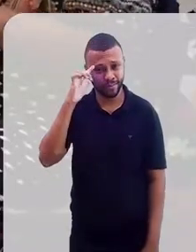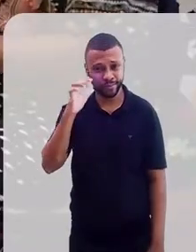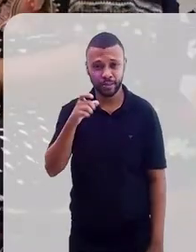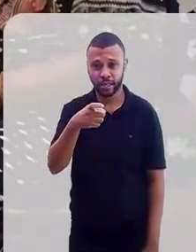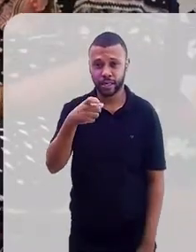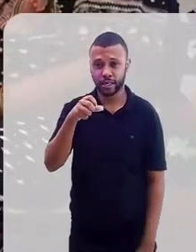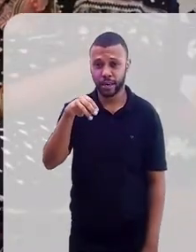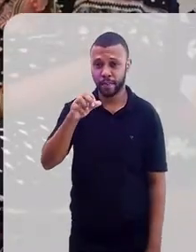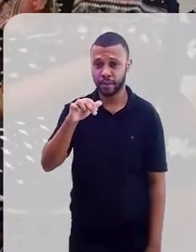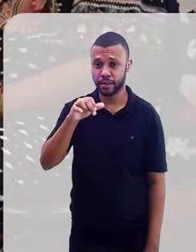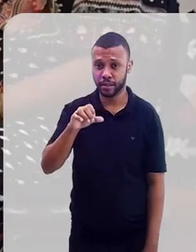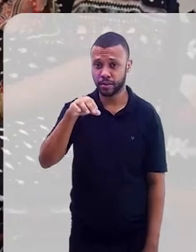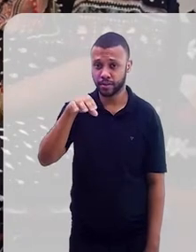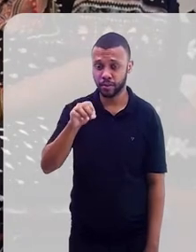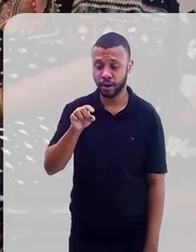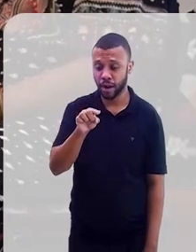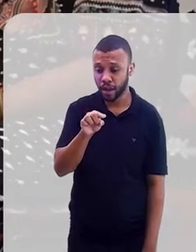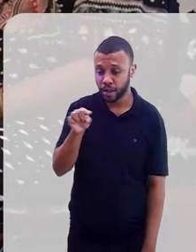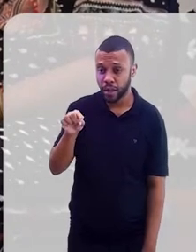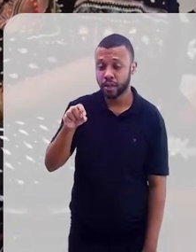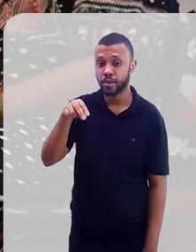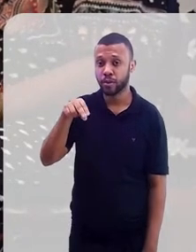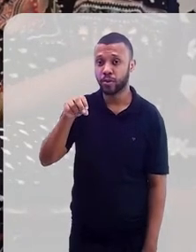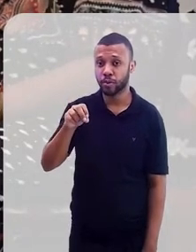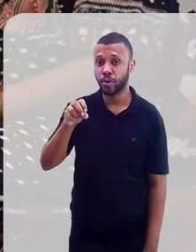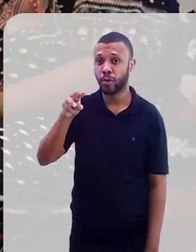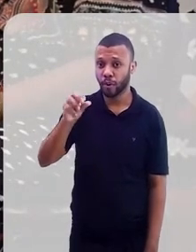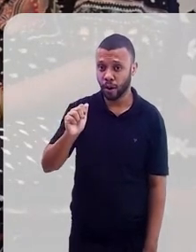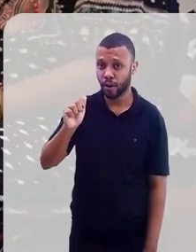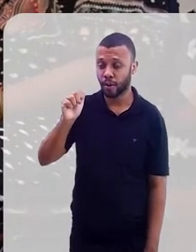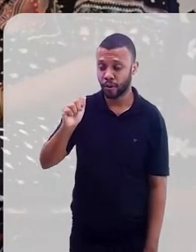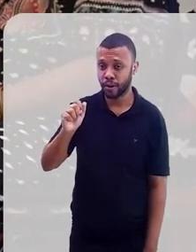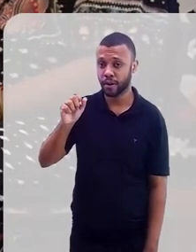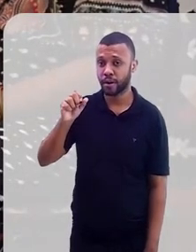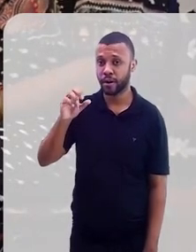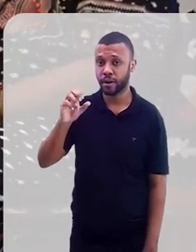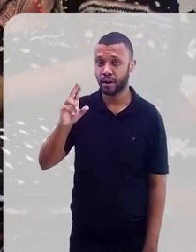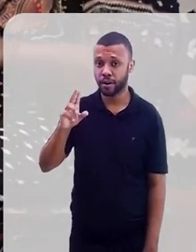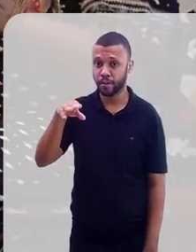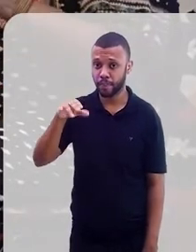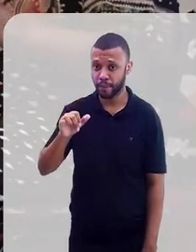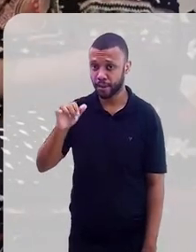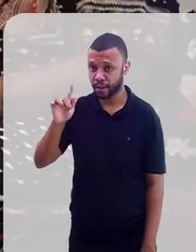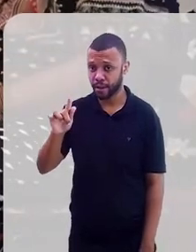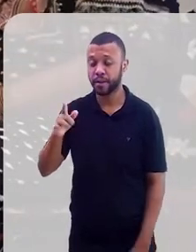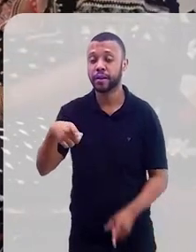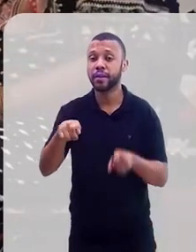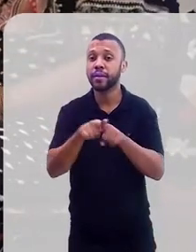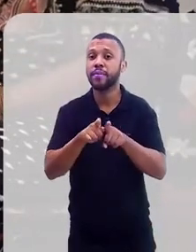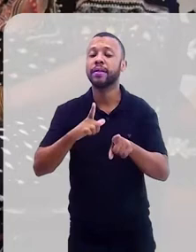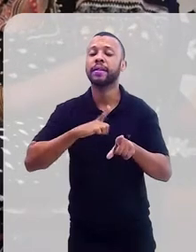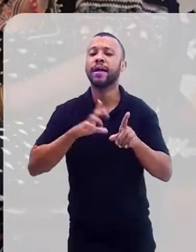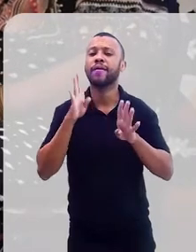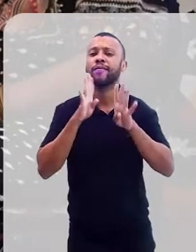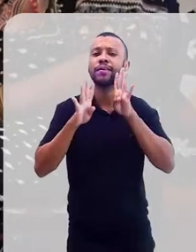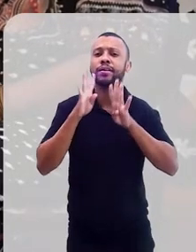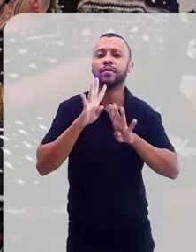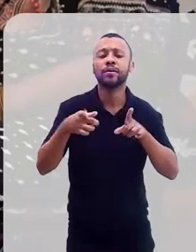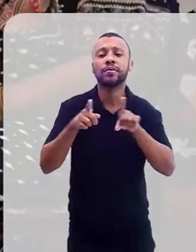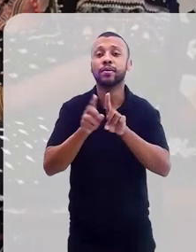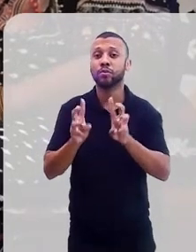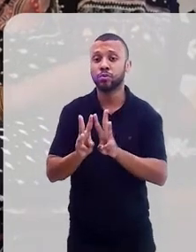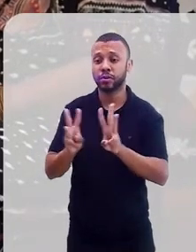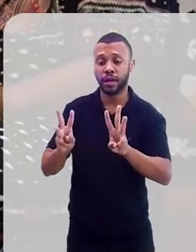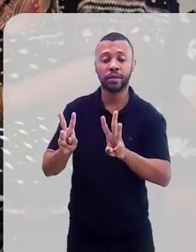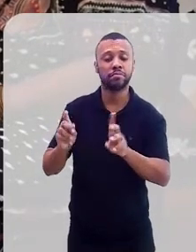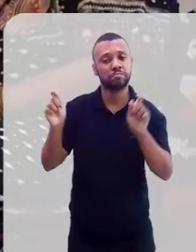xamanismo, _ Noyokami. Temos no Facebook também, principalmente, e a gente está fazendo uns